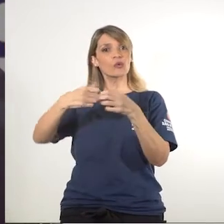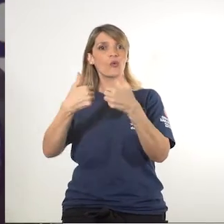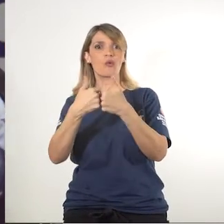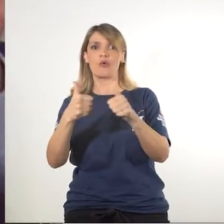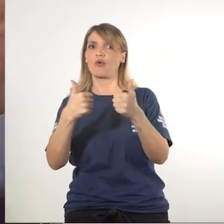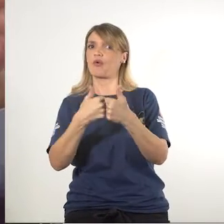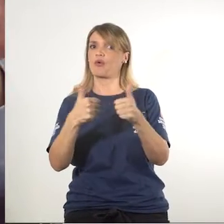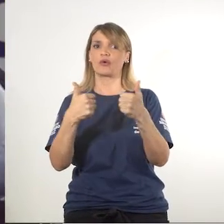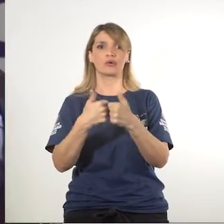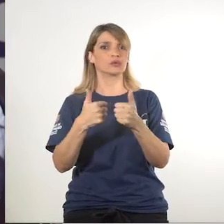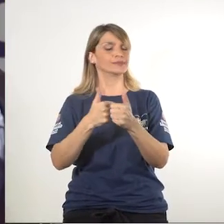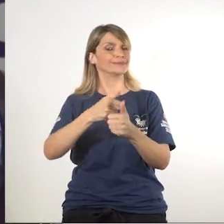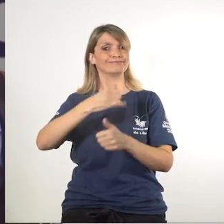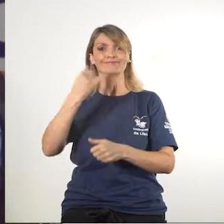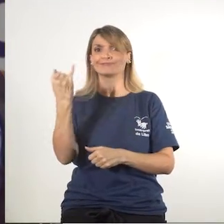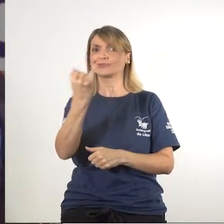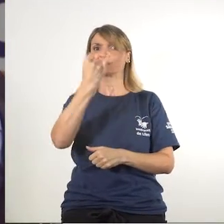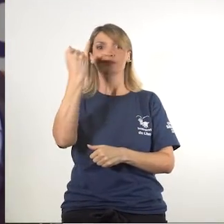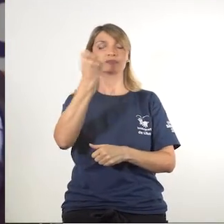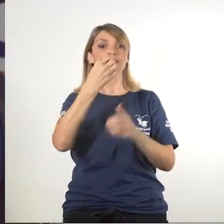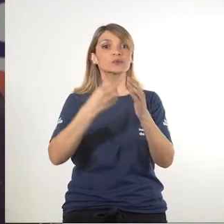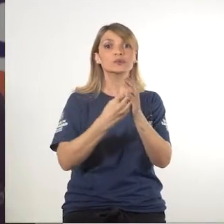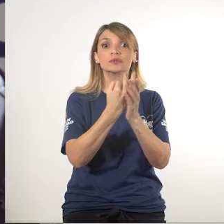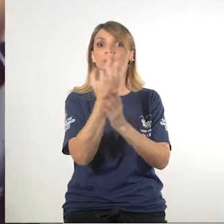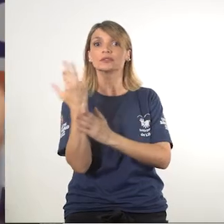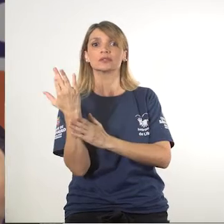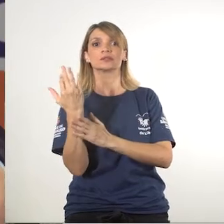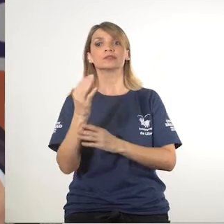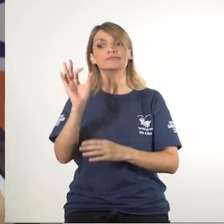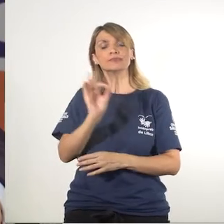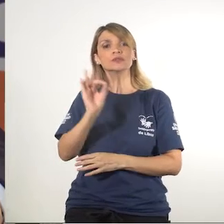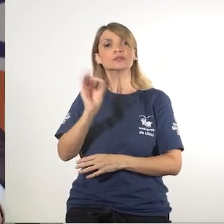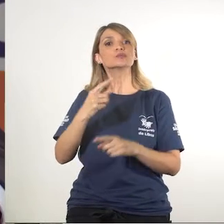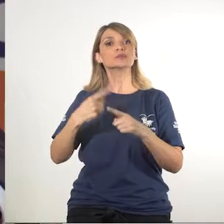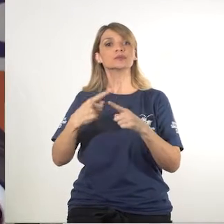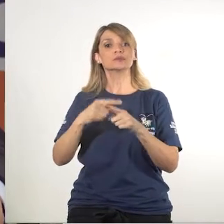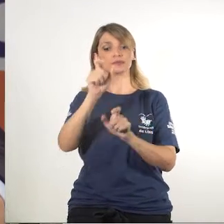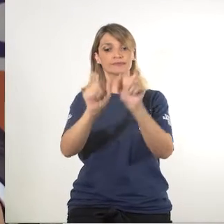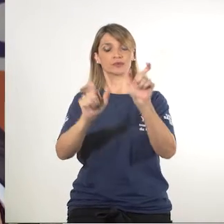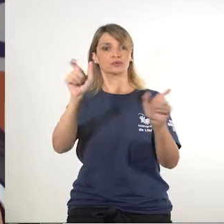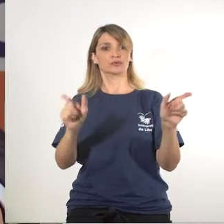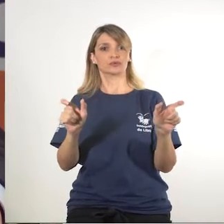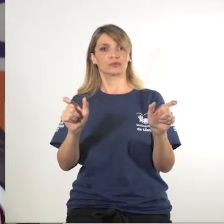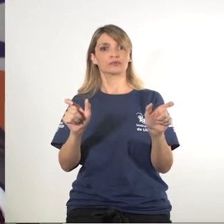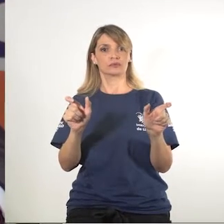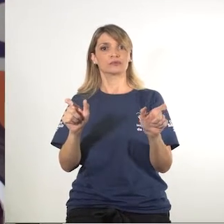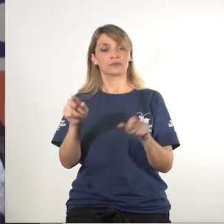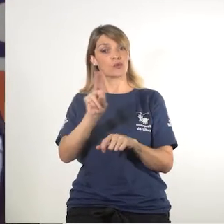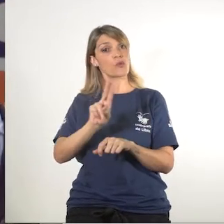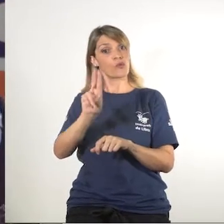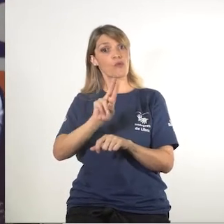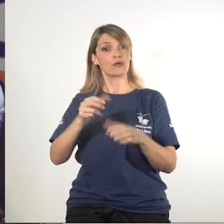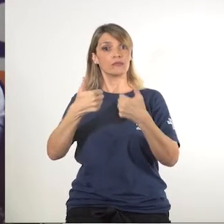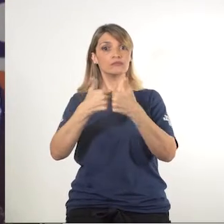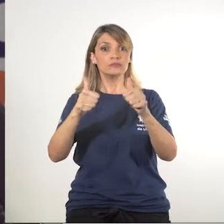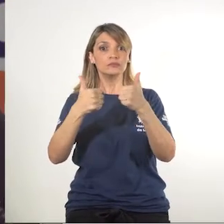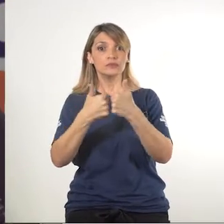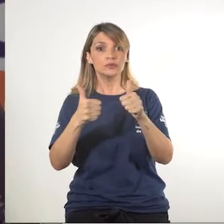muito objetivo, porque os usuários dos ônibus,